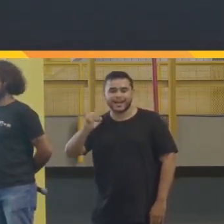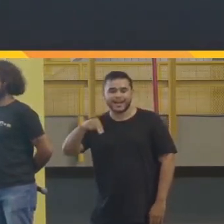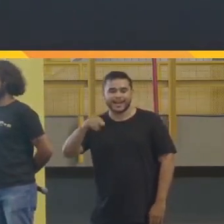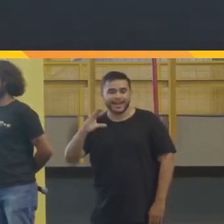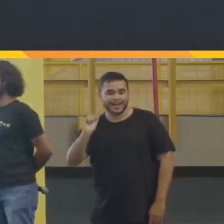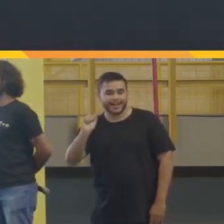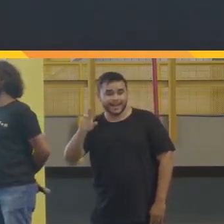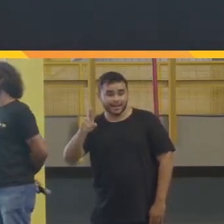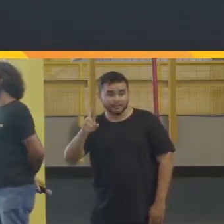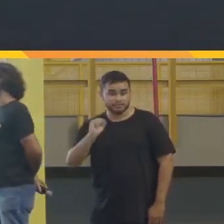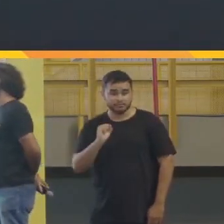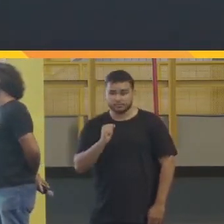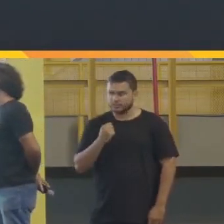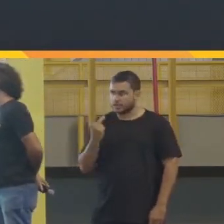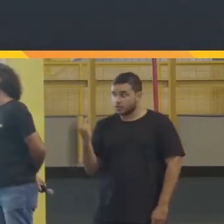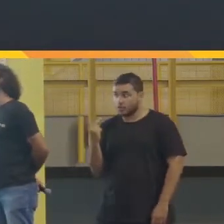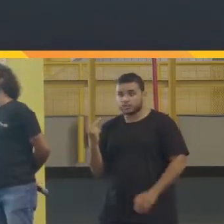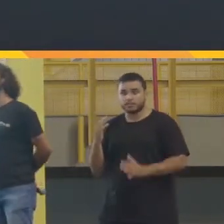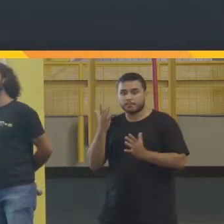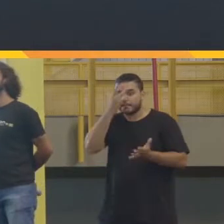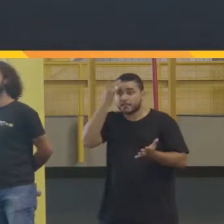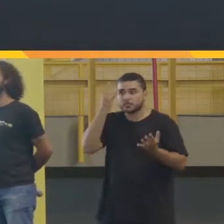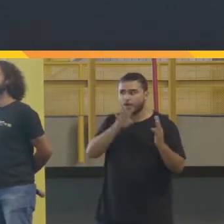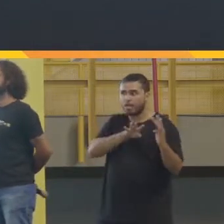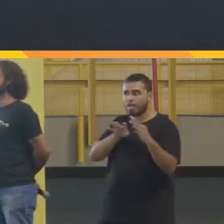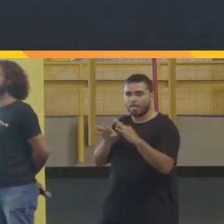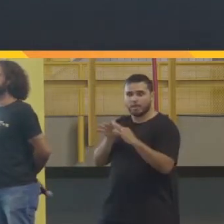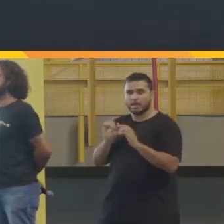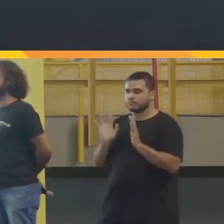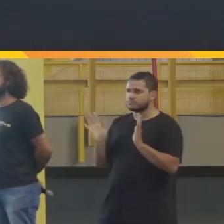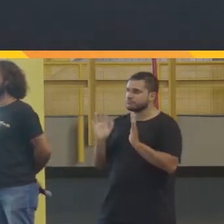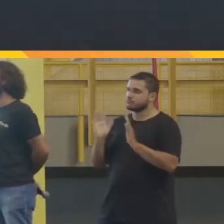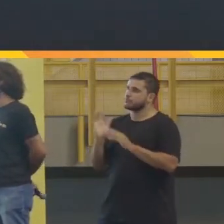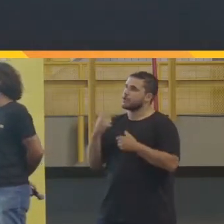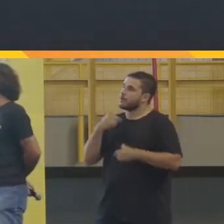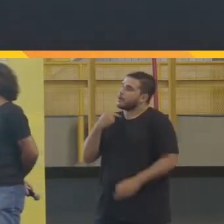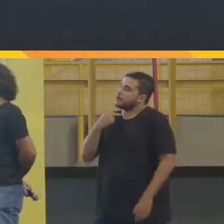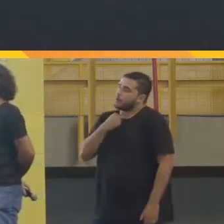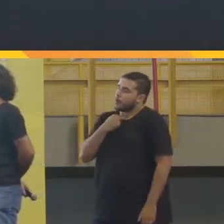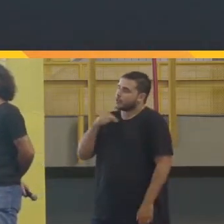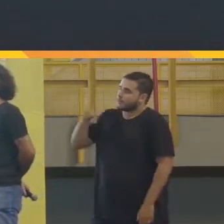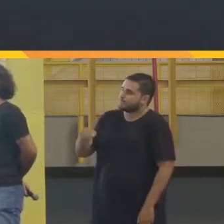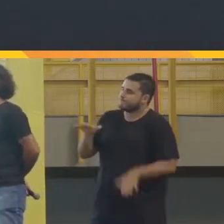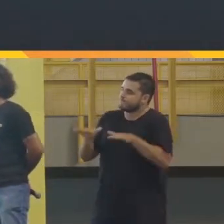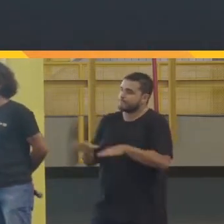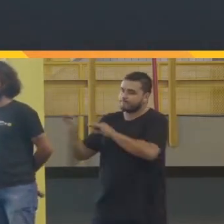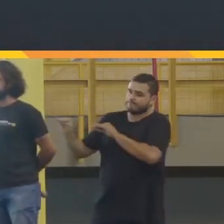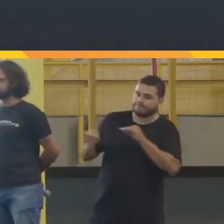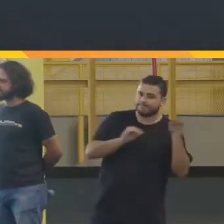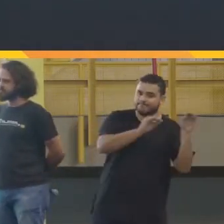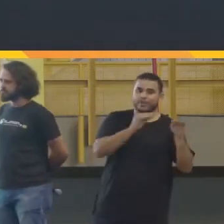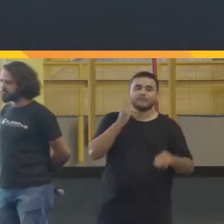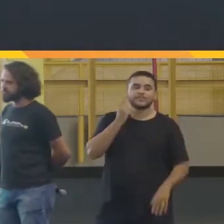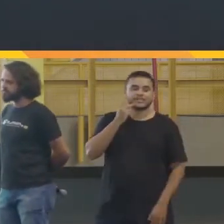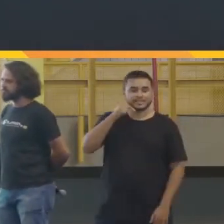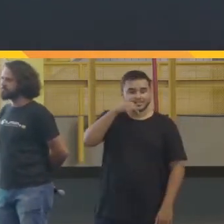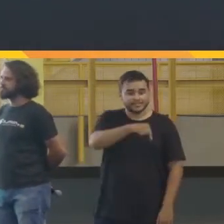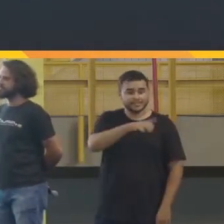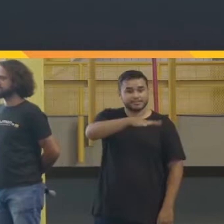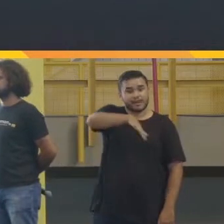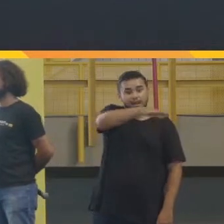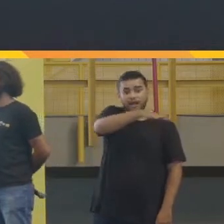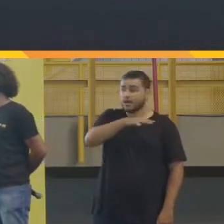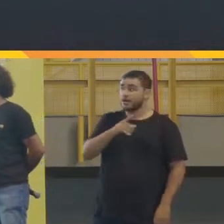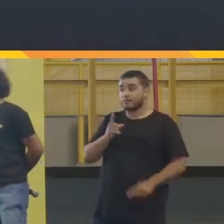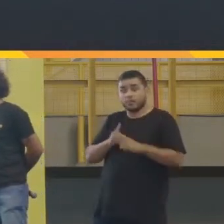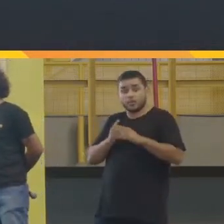primeiro namorico com ela, ele era um jovem seminarista e ela a prima dele. E vieram muitos filhos, entre eles o José de Alencar.